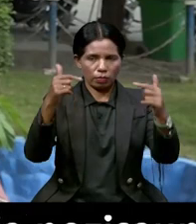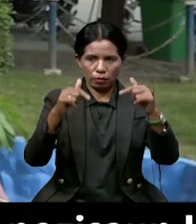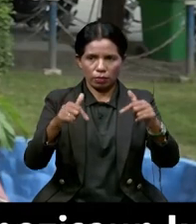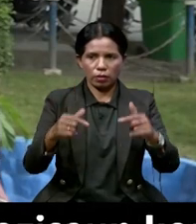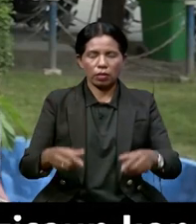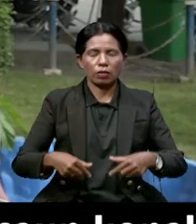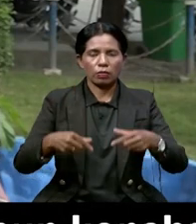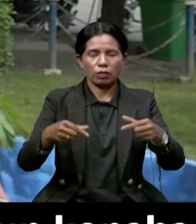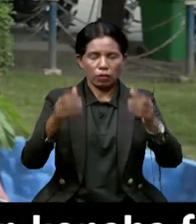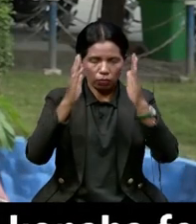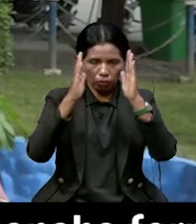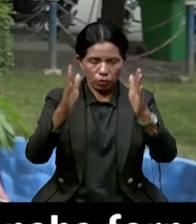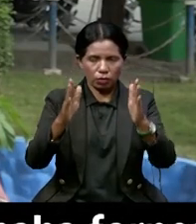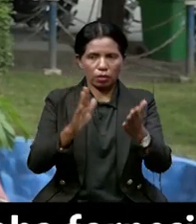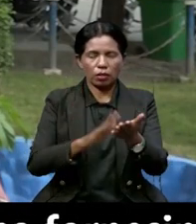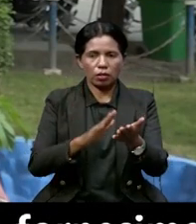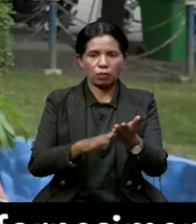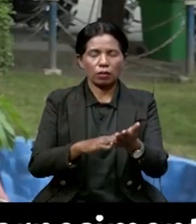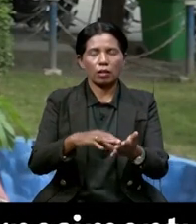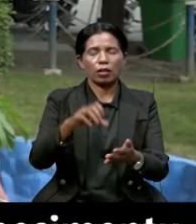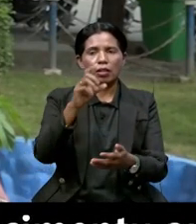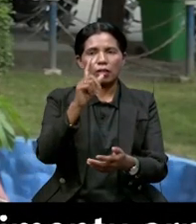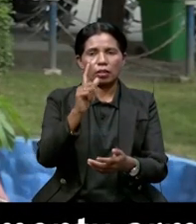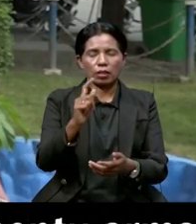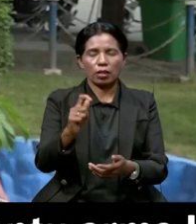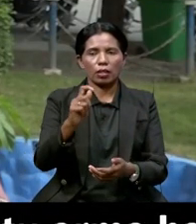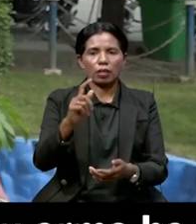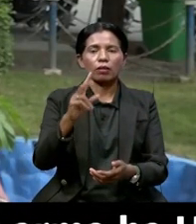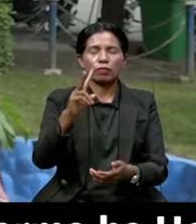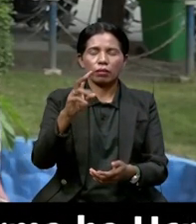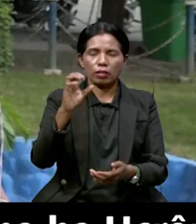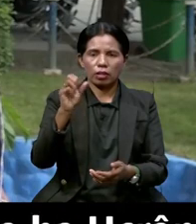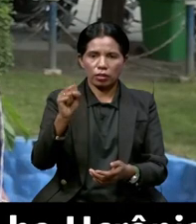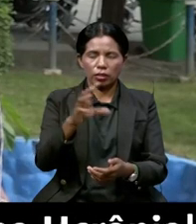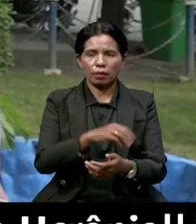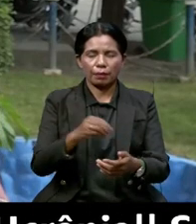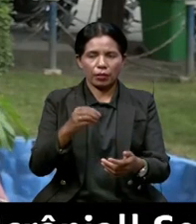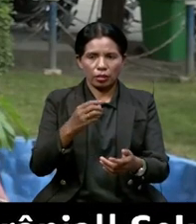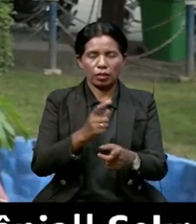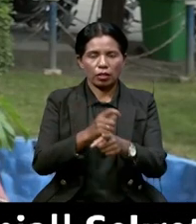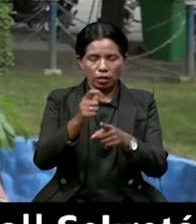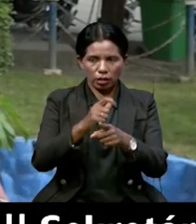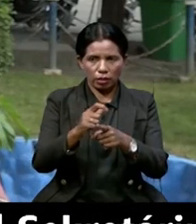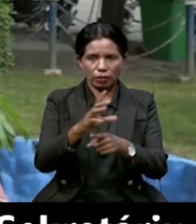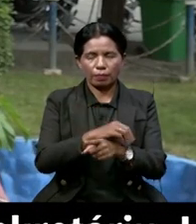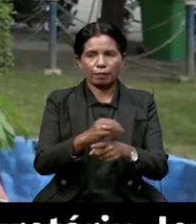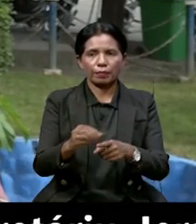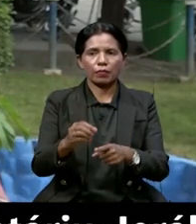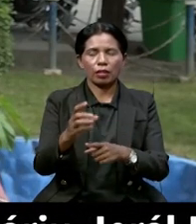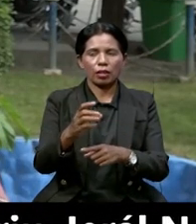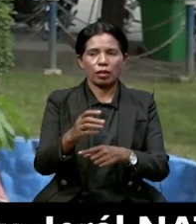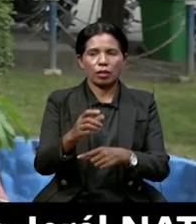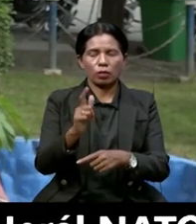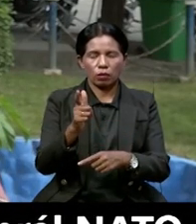foi prioridade para a Escola Secundária Geral Técnico Vocacional, a que suporta a Cira e a parte de teoria, não a parte prática. 28 de novembro, se a